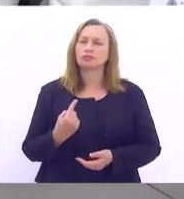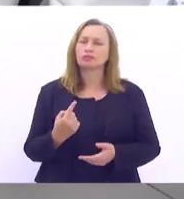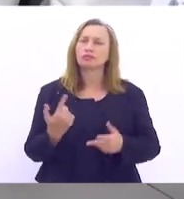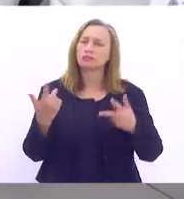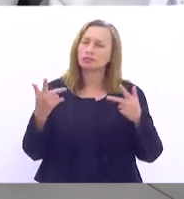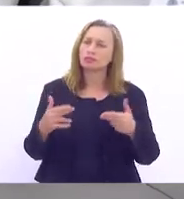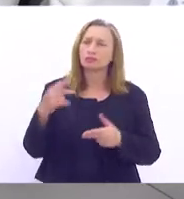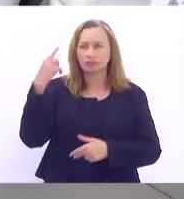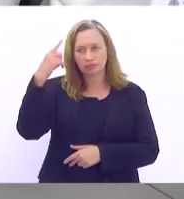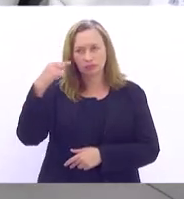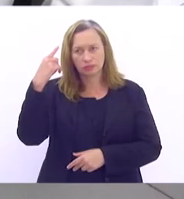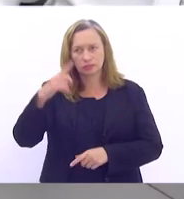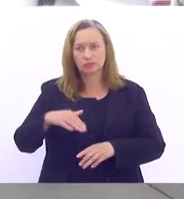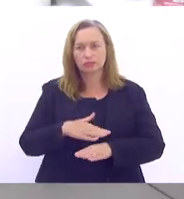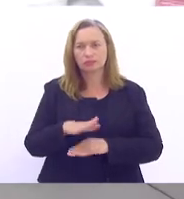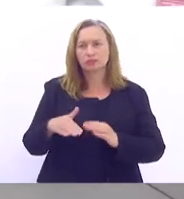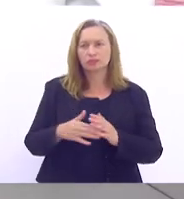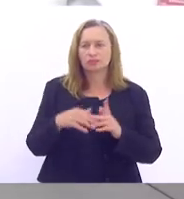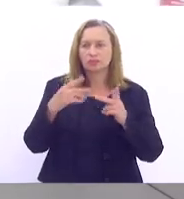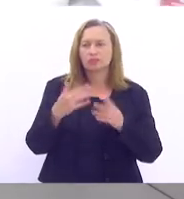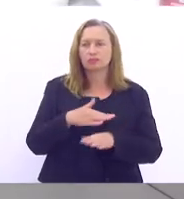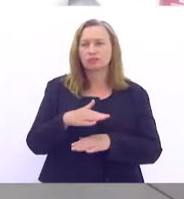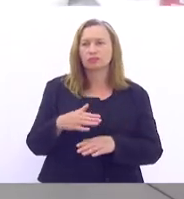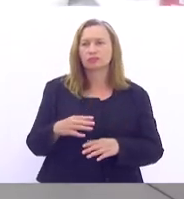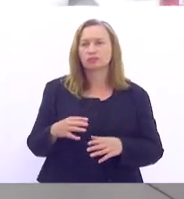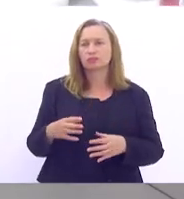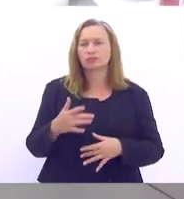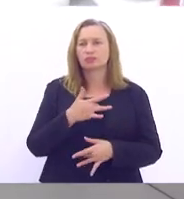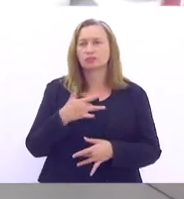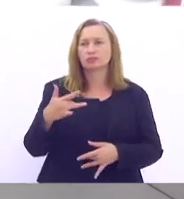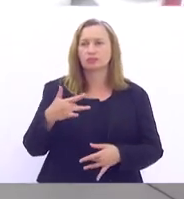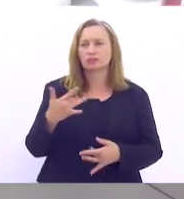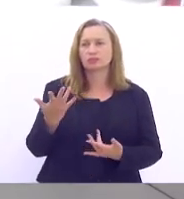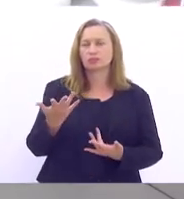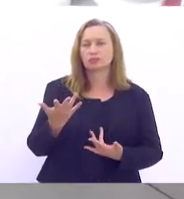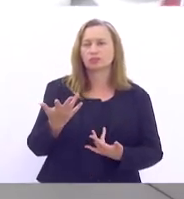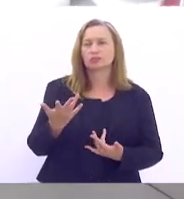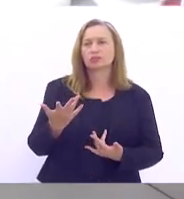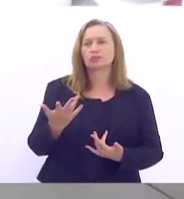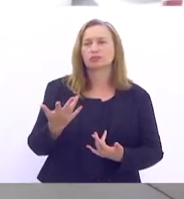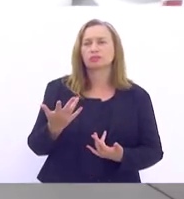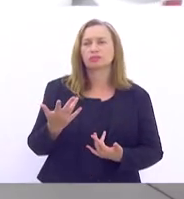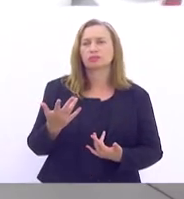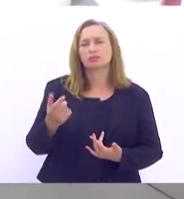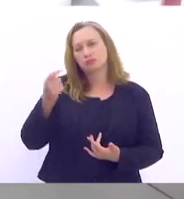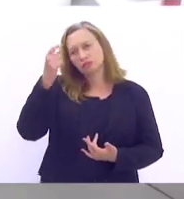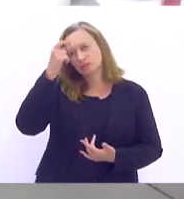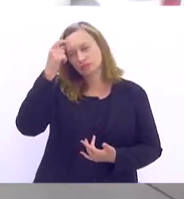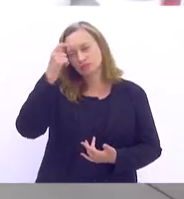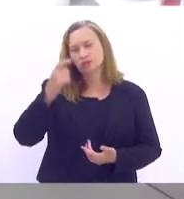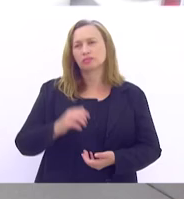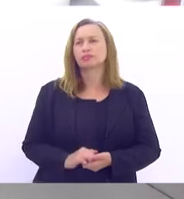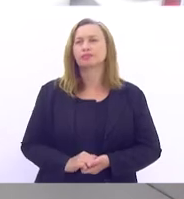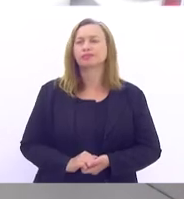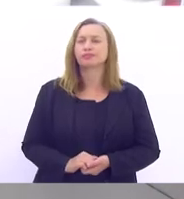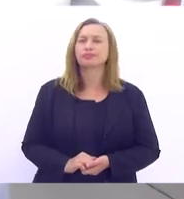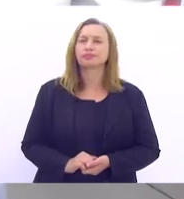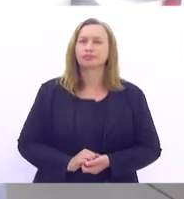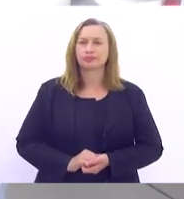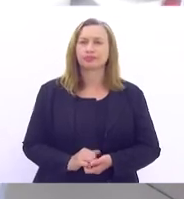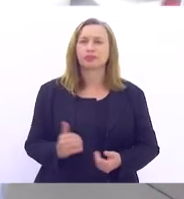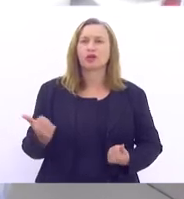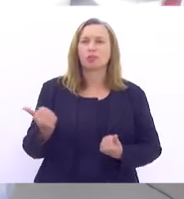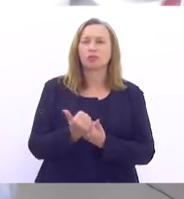E, portanto, a humanização da saúde mental era uma forma de legislarmos em causa própria e conseguir o apoio unânime